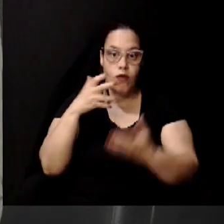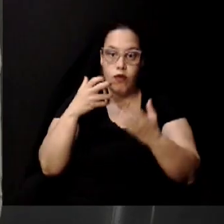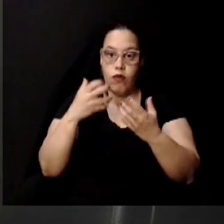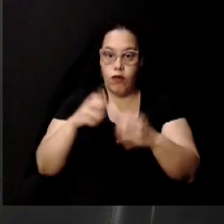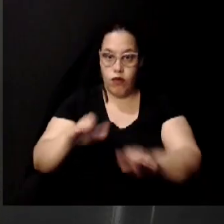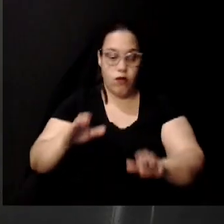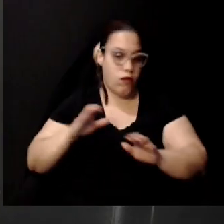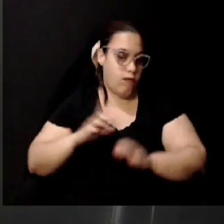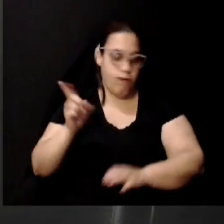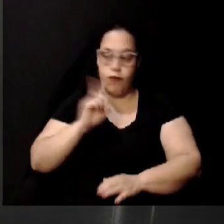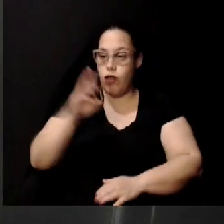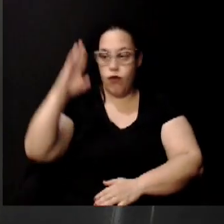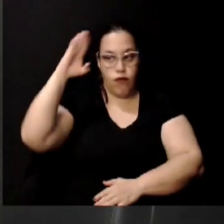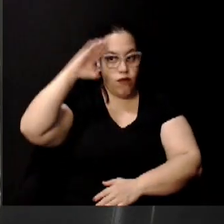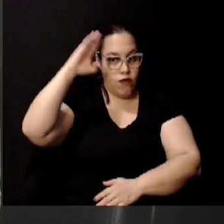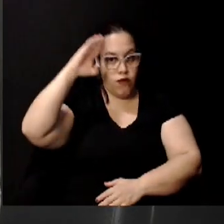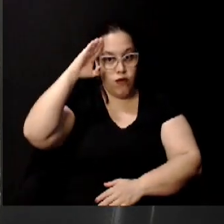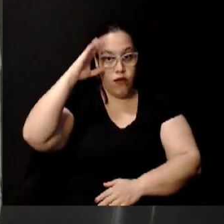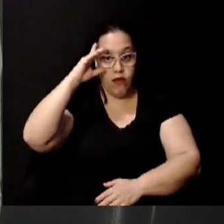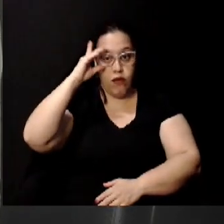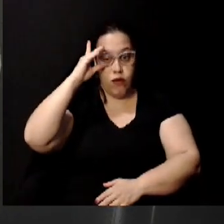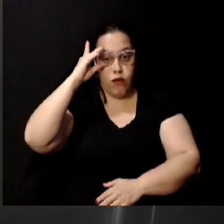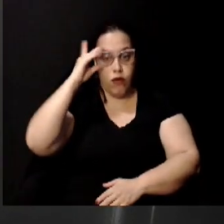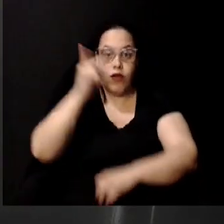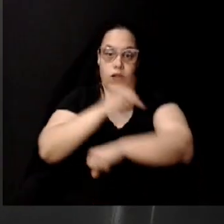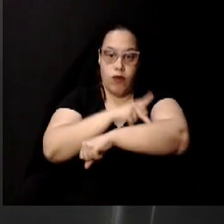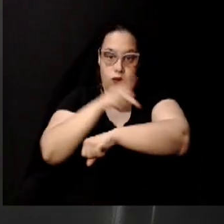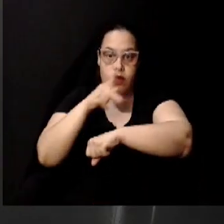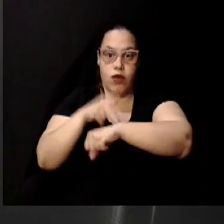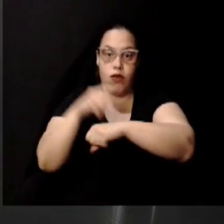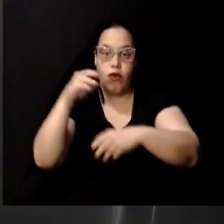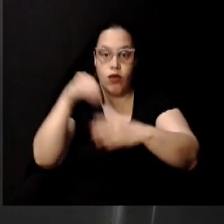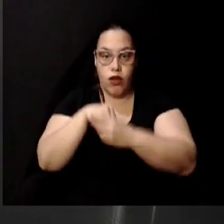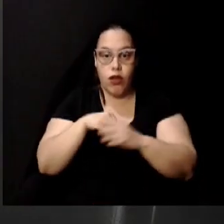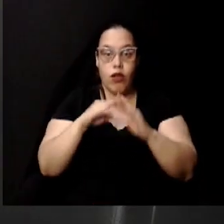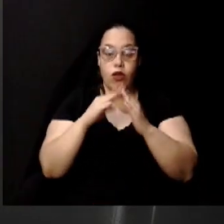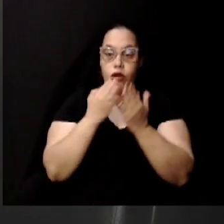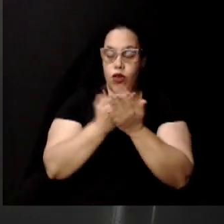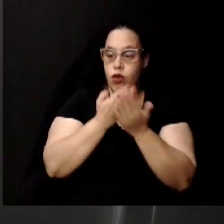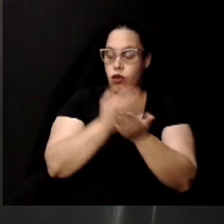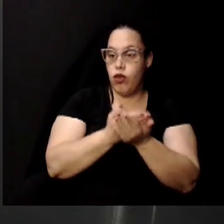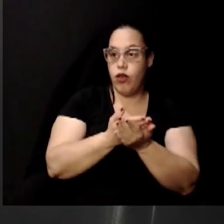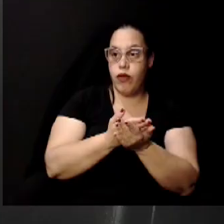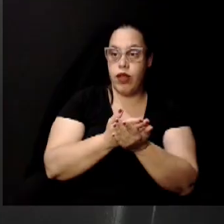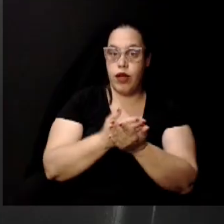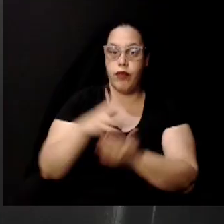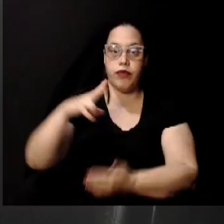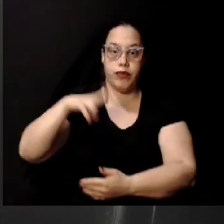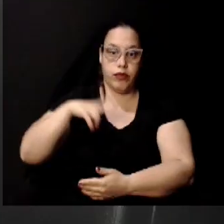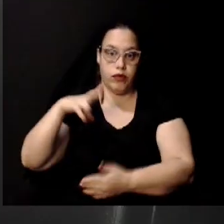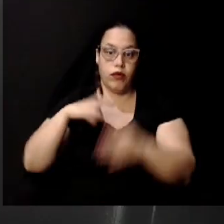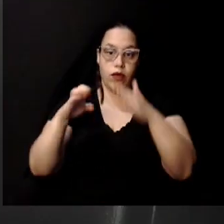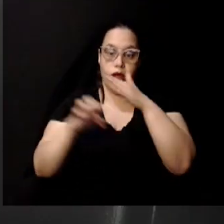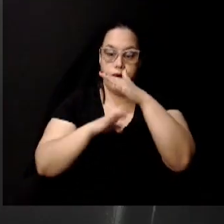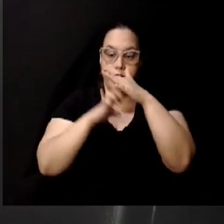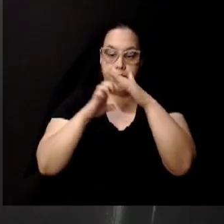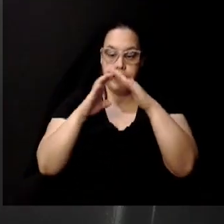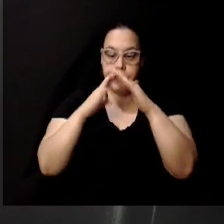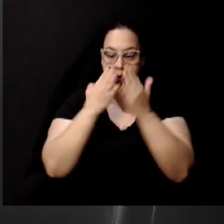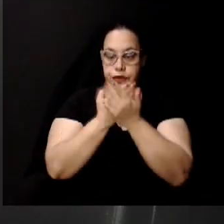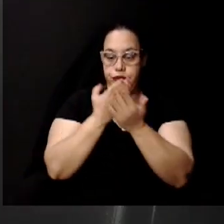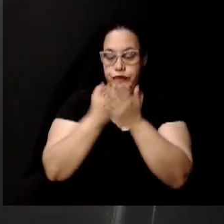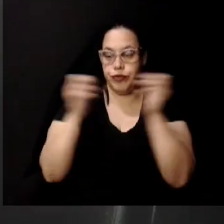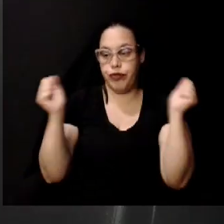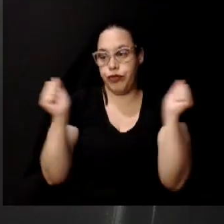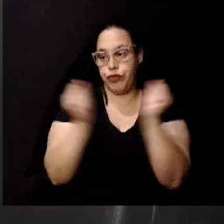militares, que deveriam ser cargos pedagógicos dentro das escolas, e a privatização das escolas, que assemelha